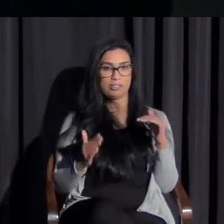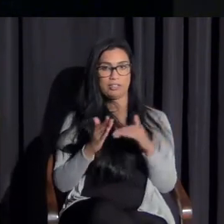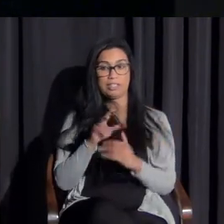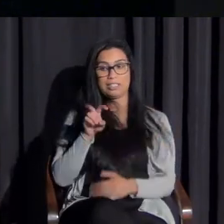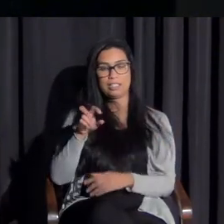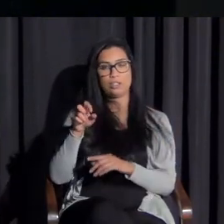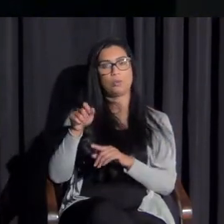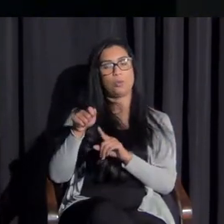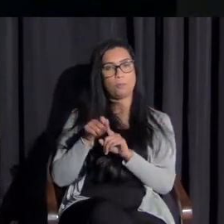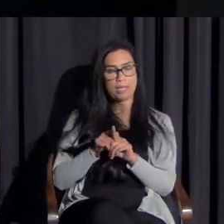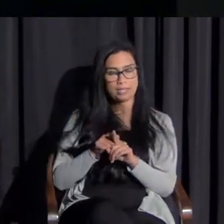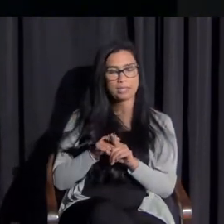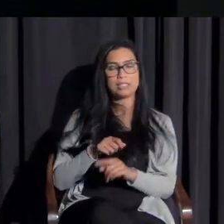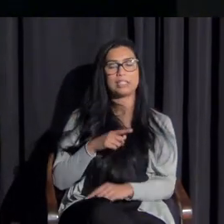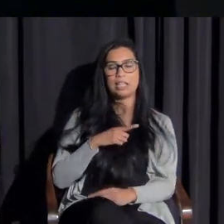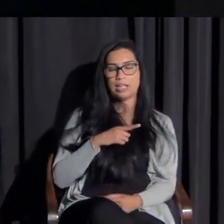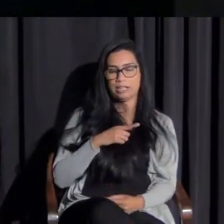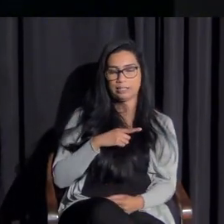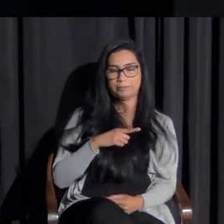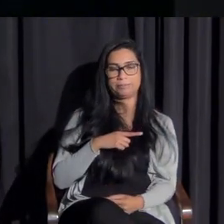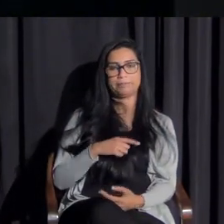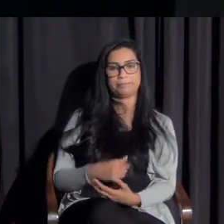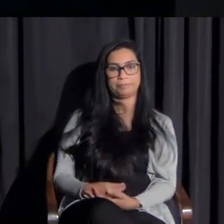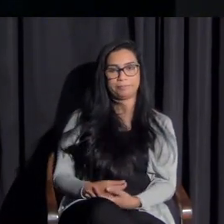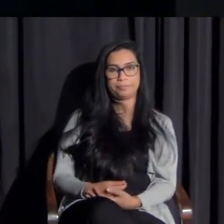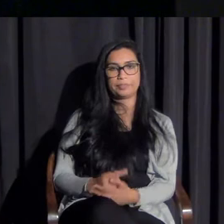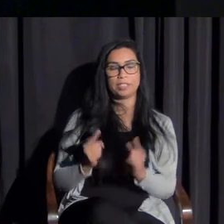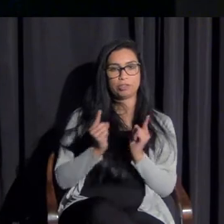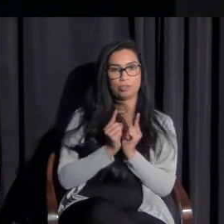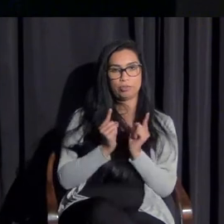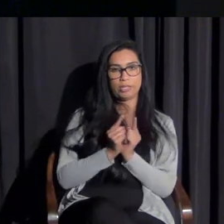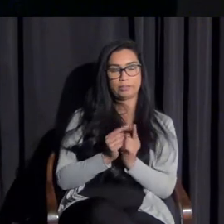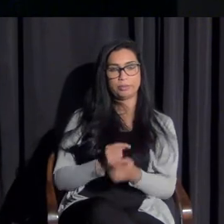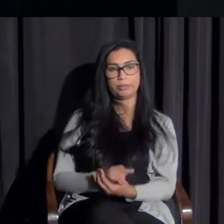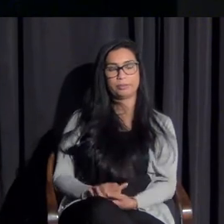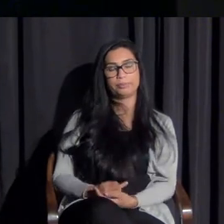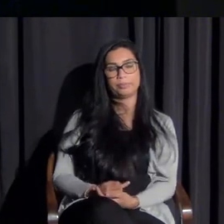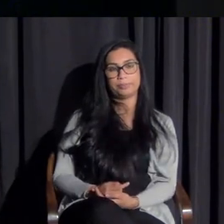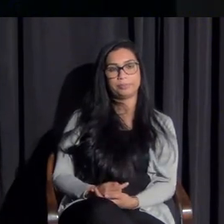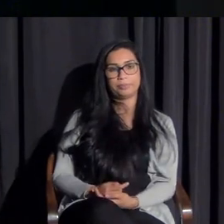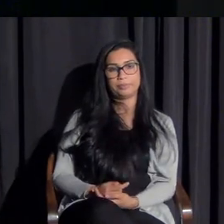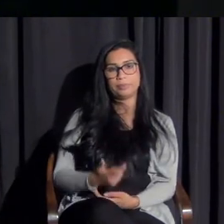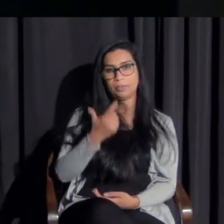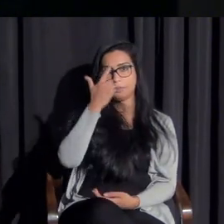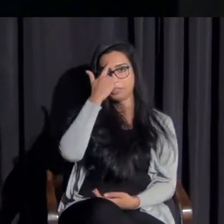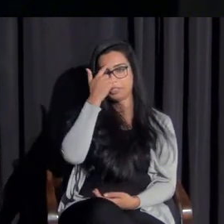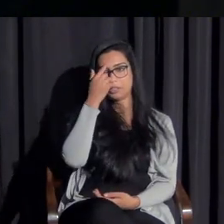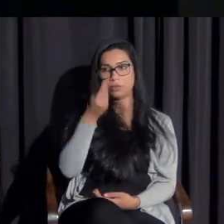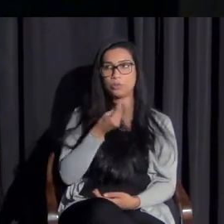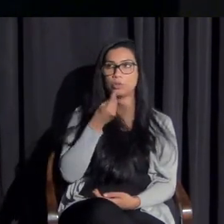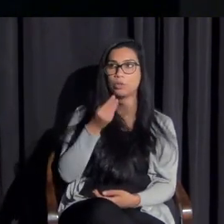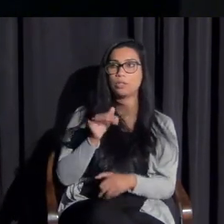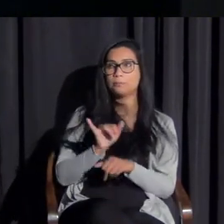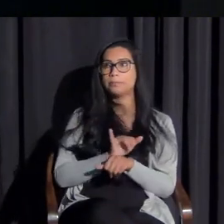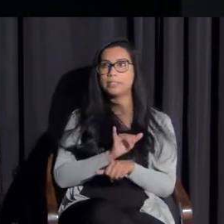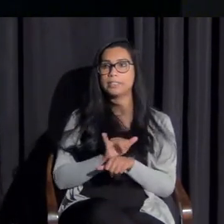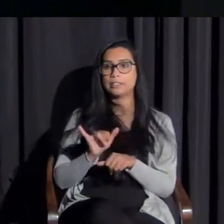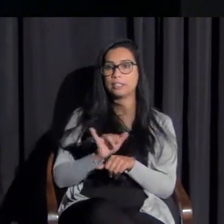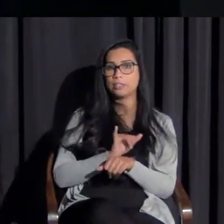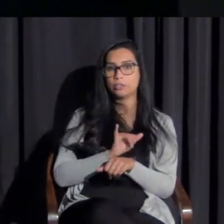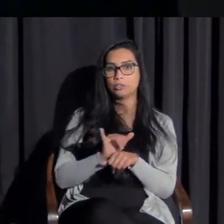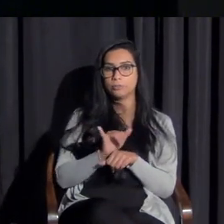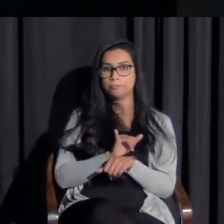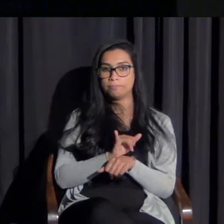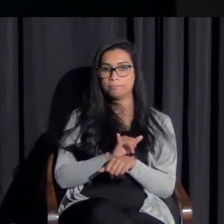agora, nesse momento, na direção, né? E aí a gente tem pensado também essas questões dessas estratégias, né?